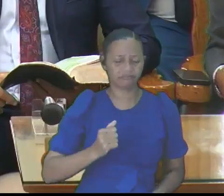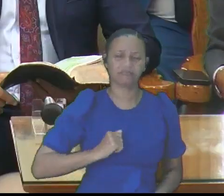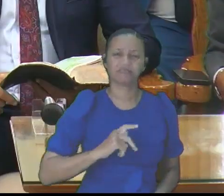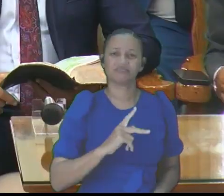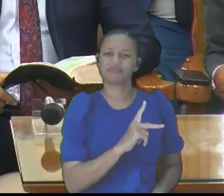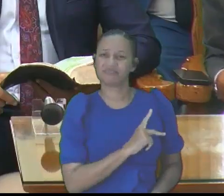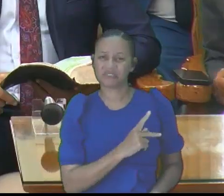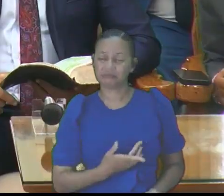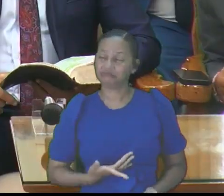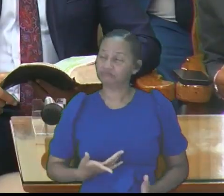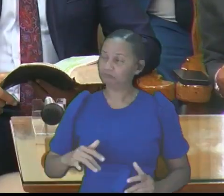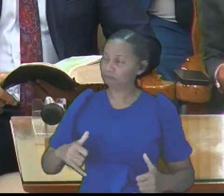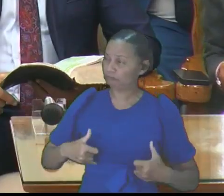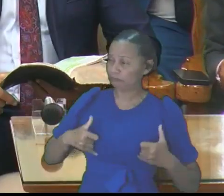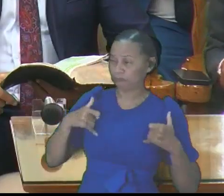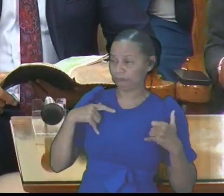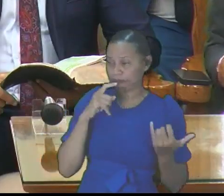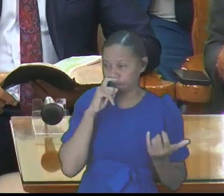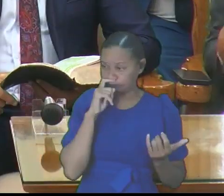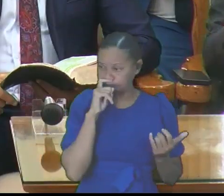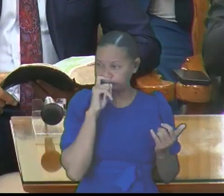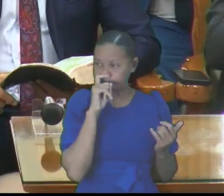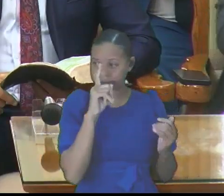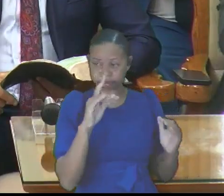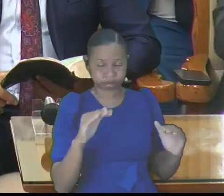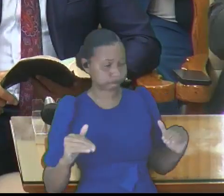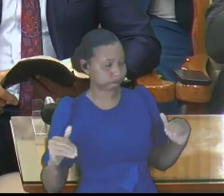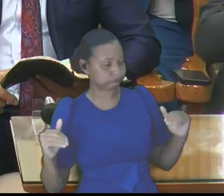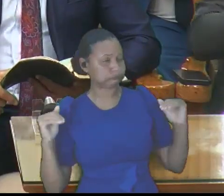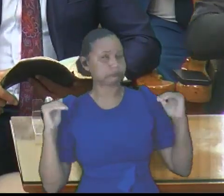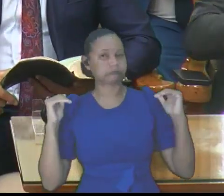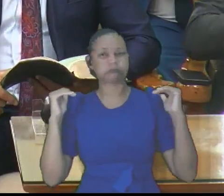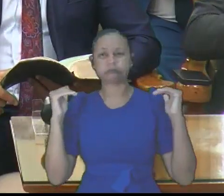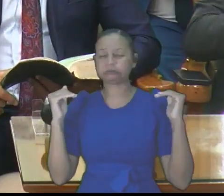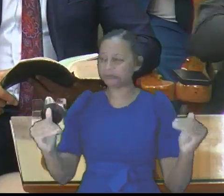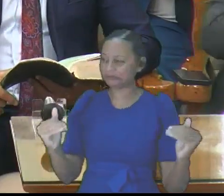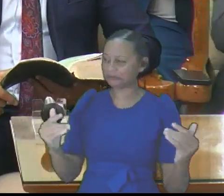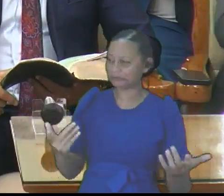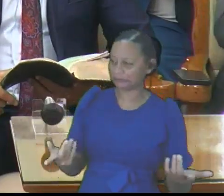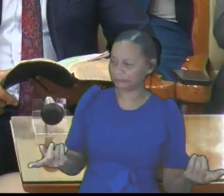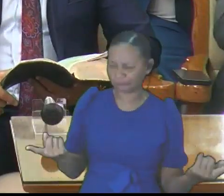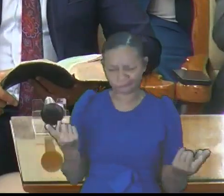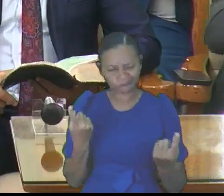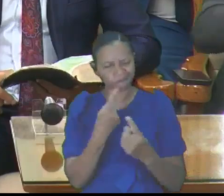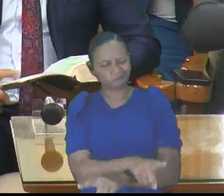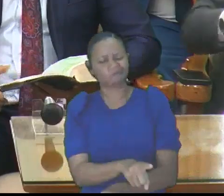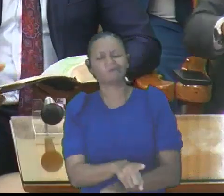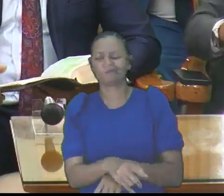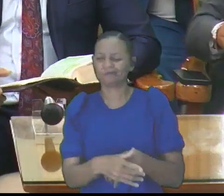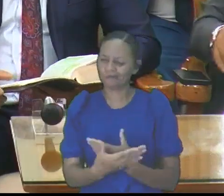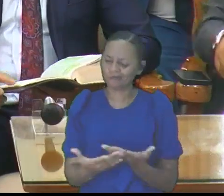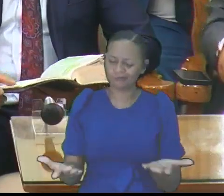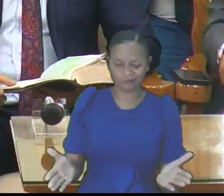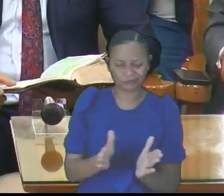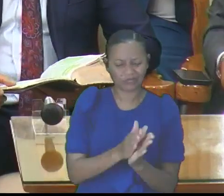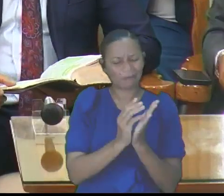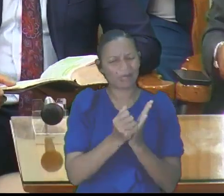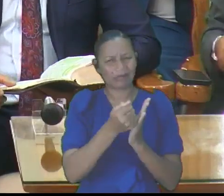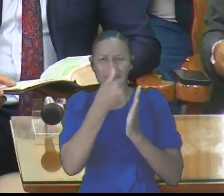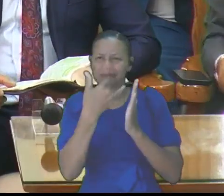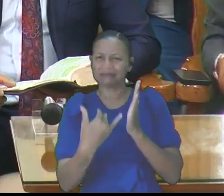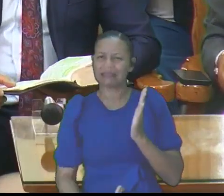São tão arrogantes e tão prepotentes que contrariam a palavra de Deus e acham que estão